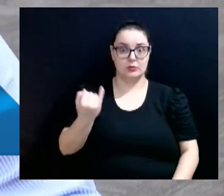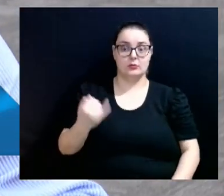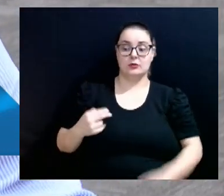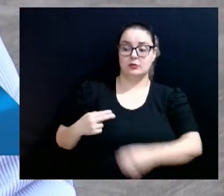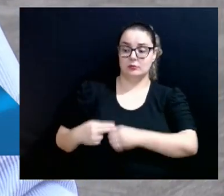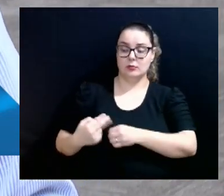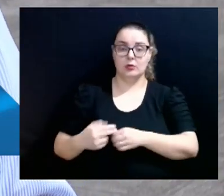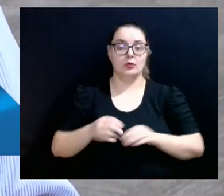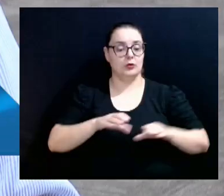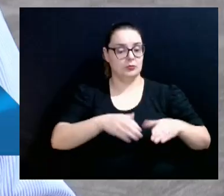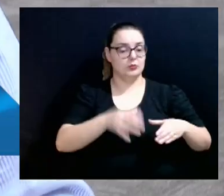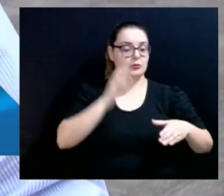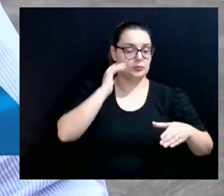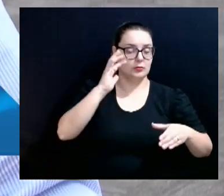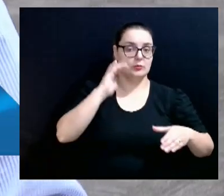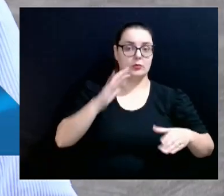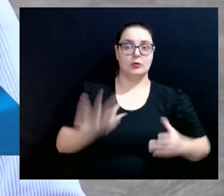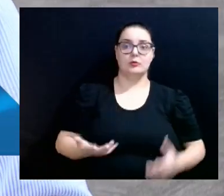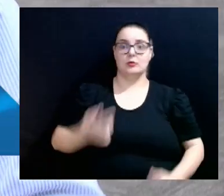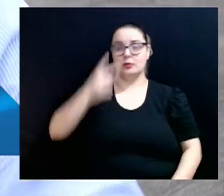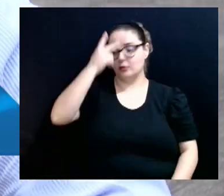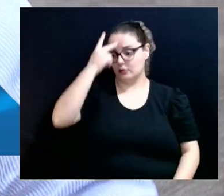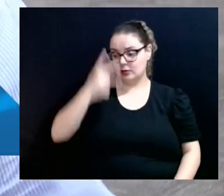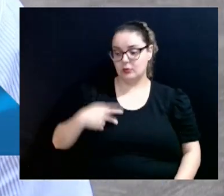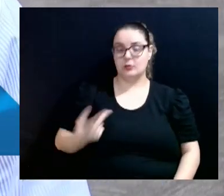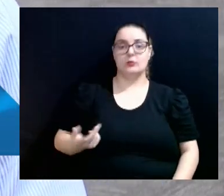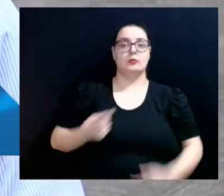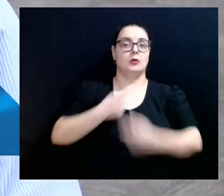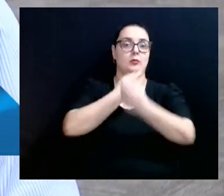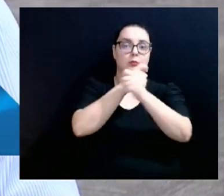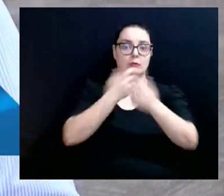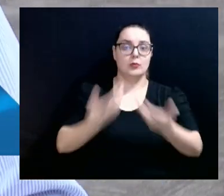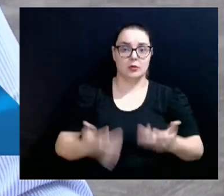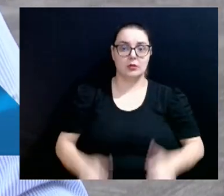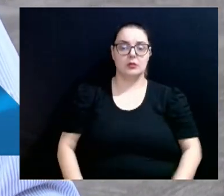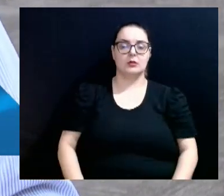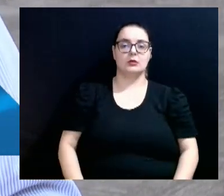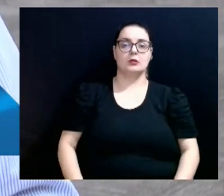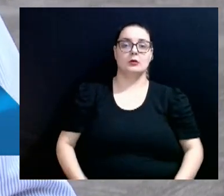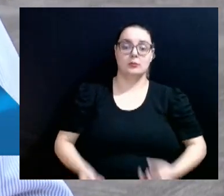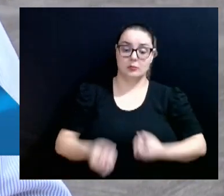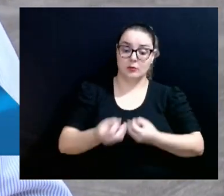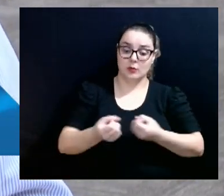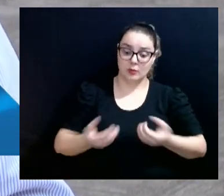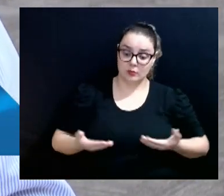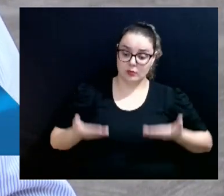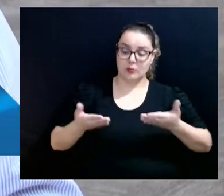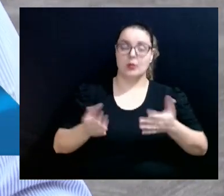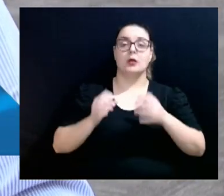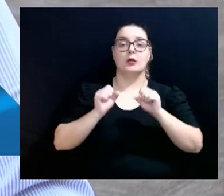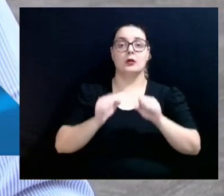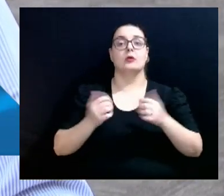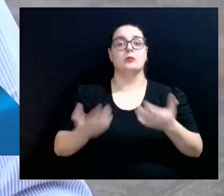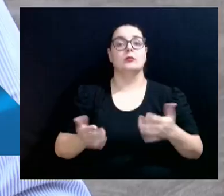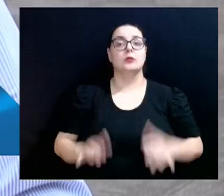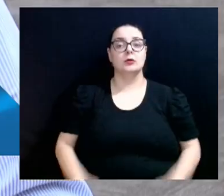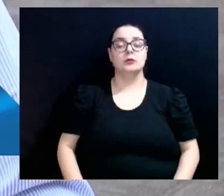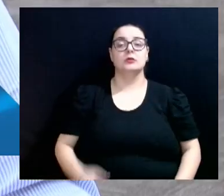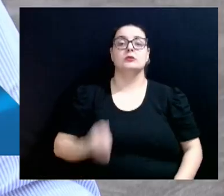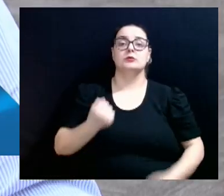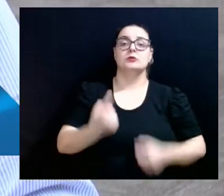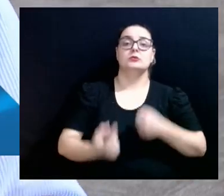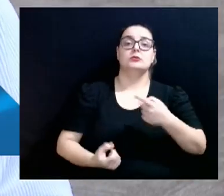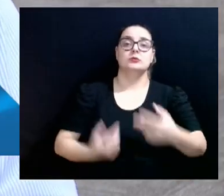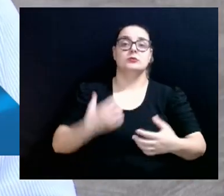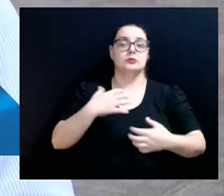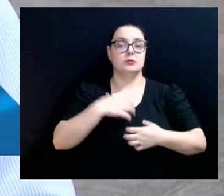Sonho, da PUC, enfim, que trouxessem informações que pudessem, de alguma forma,